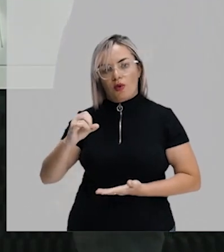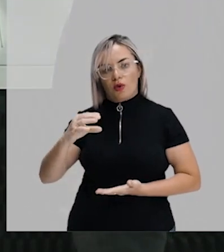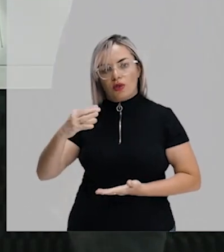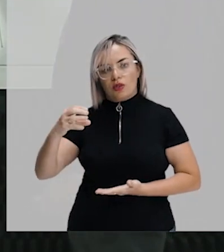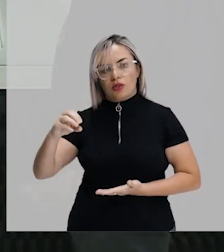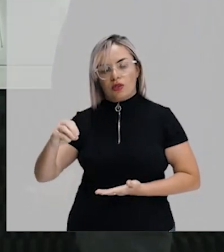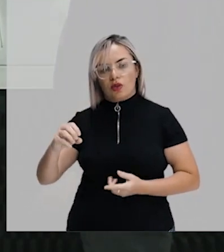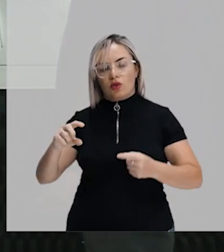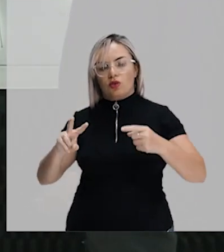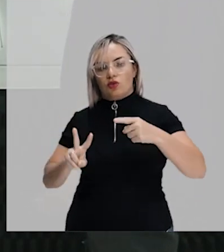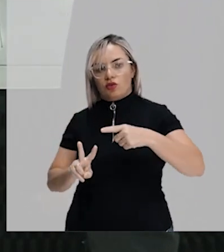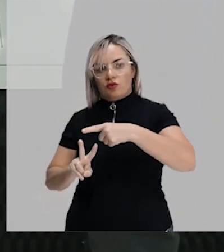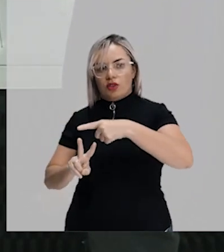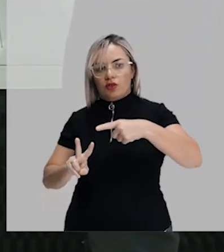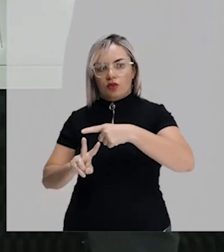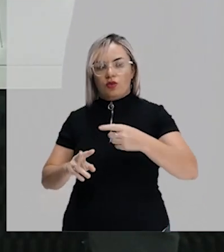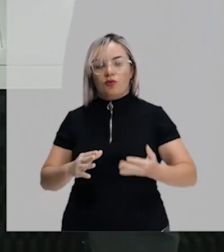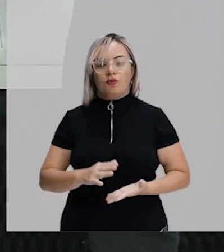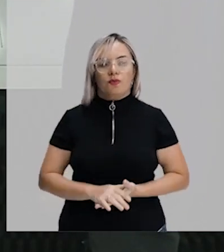Então, nós vamos ter aqui, ó,